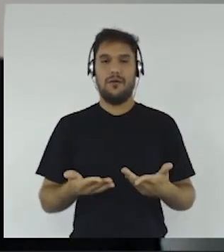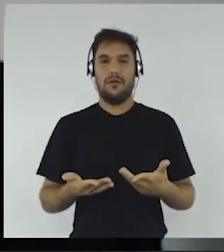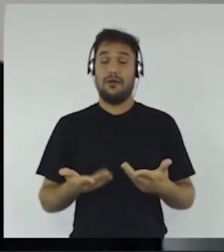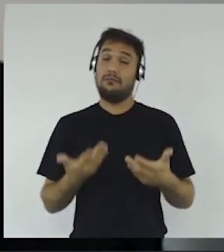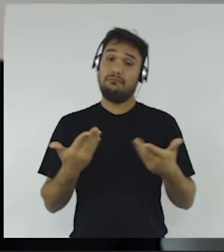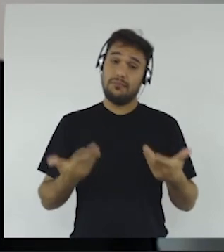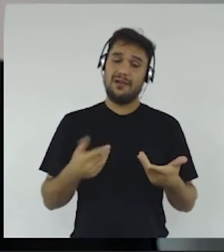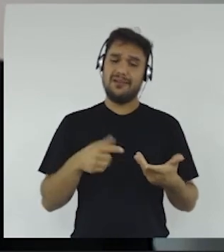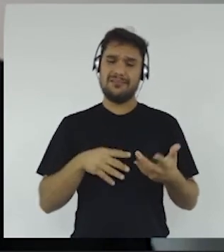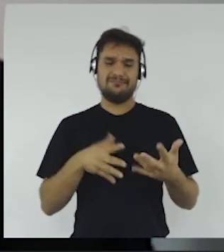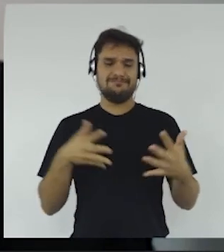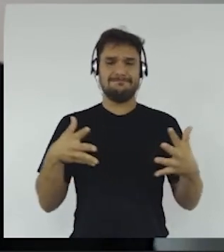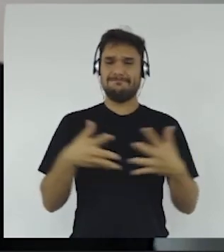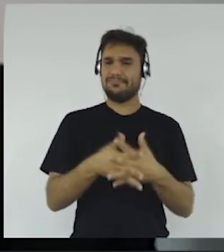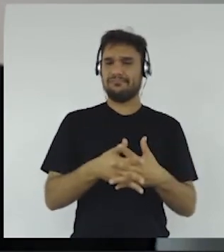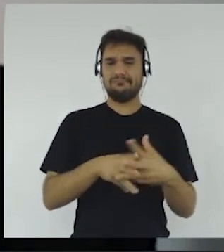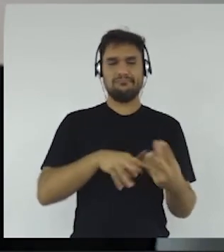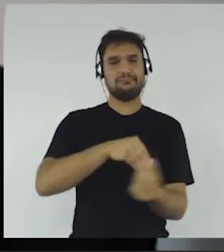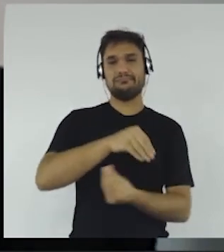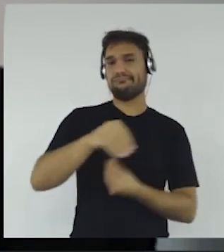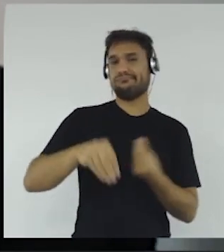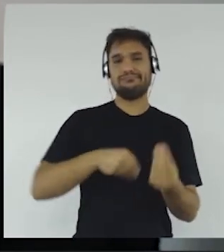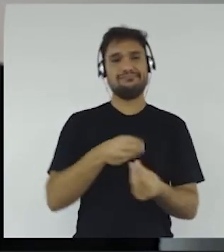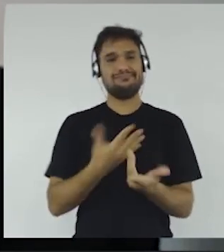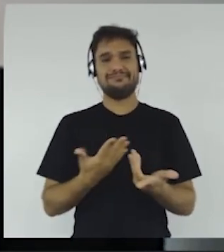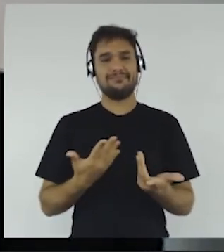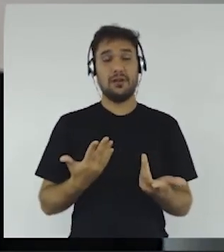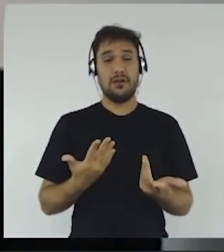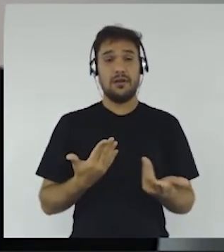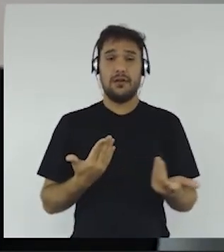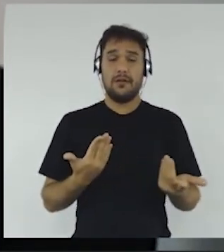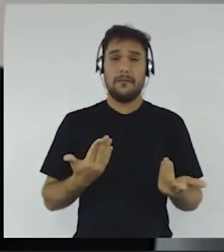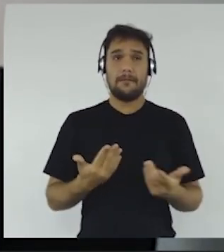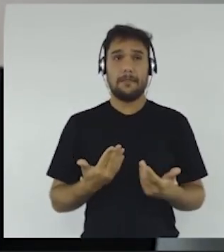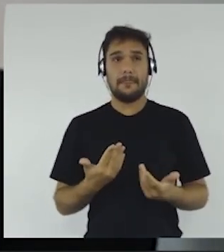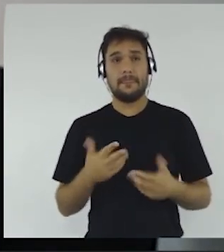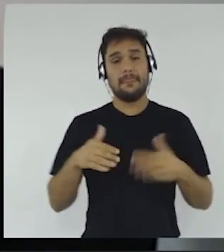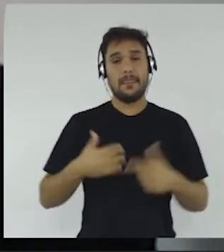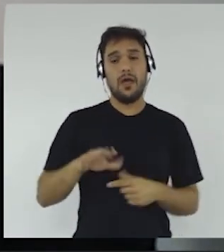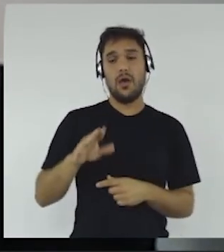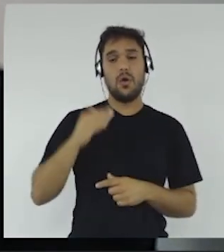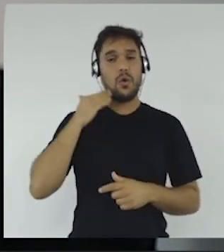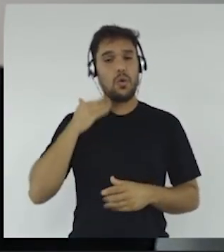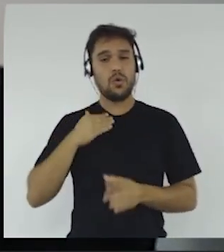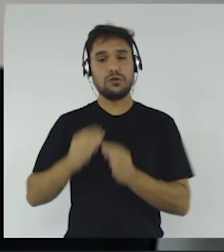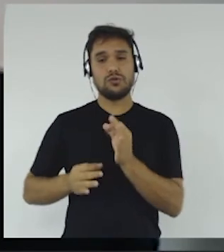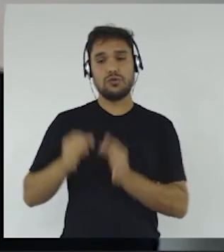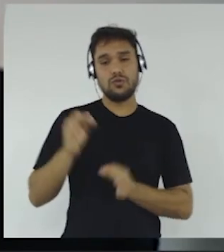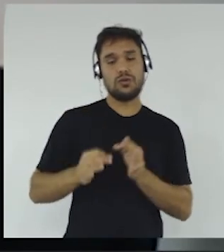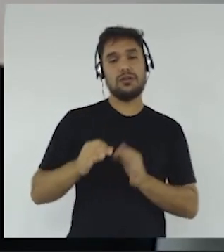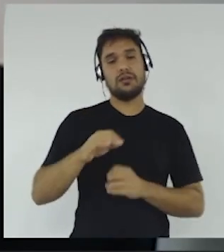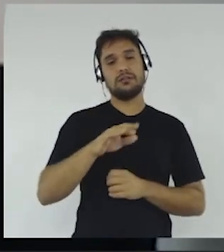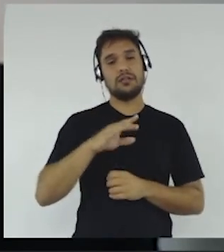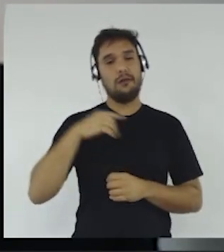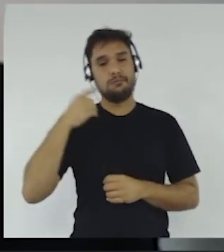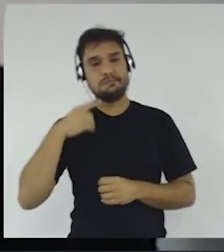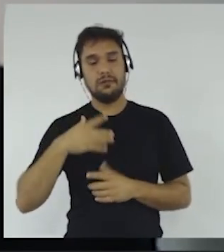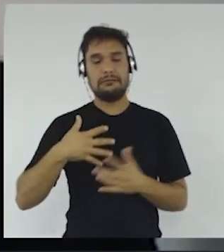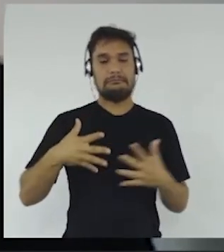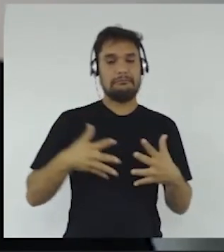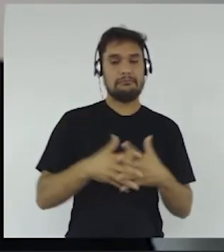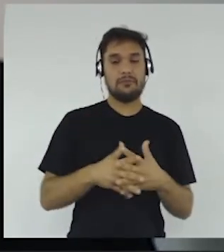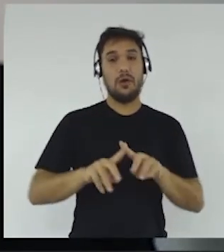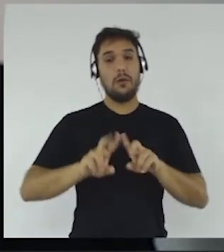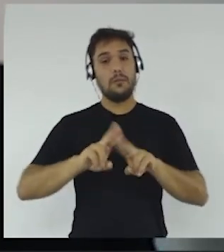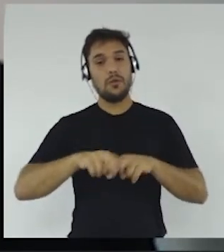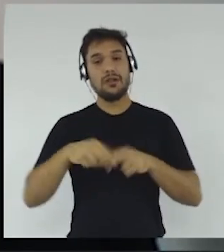palavras, criando um verdadeiro cipoal legislativo no qual se enredavam juízes, advogados e as partes. A ideia foi criar